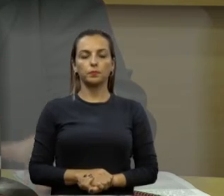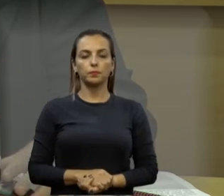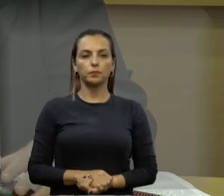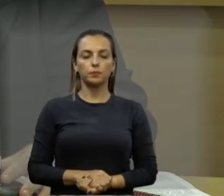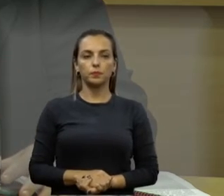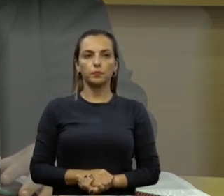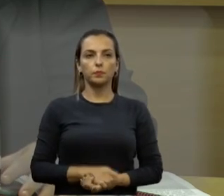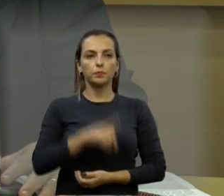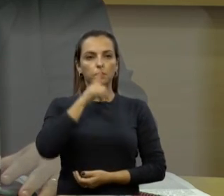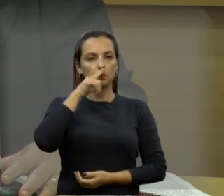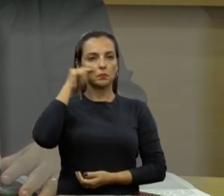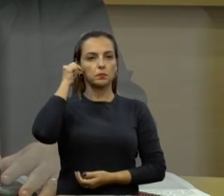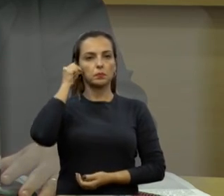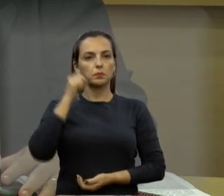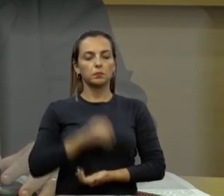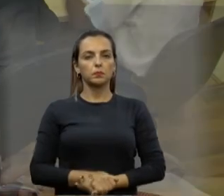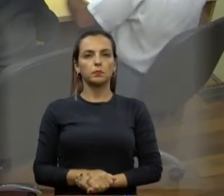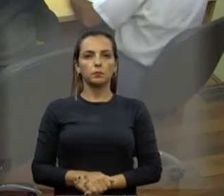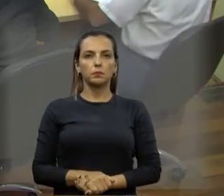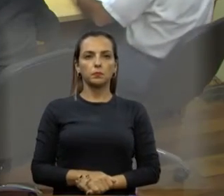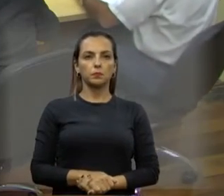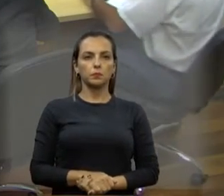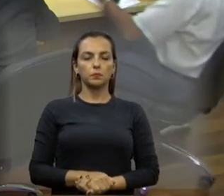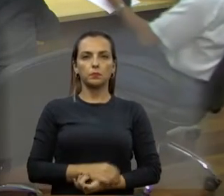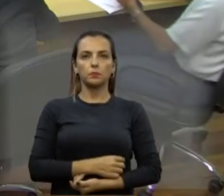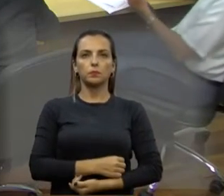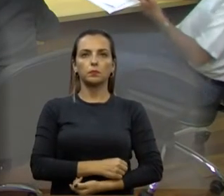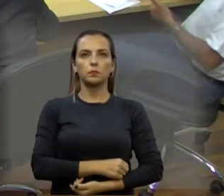vereadora dona Mary com a palavra